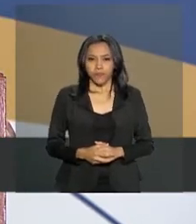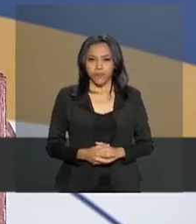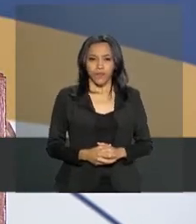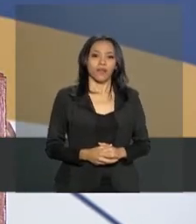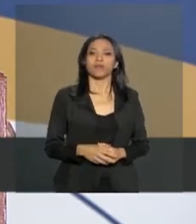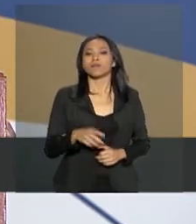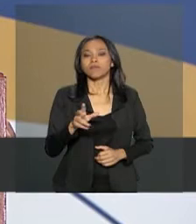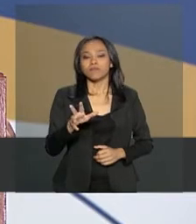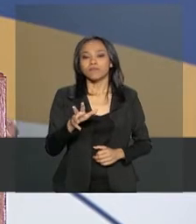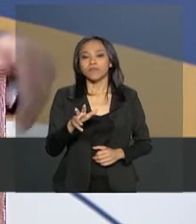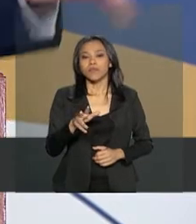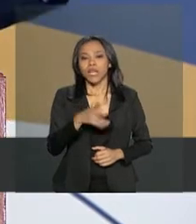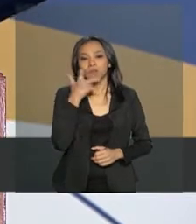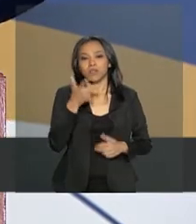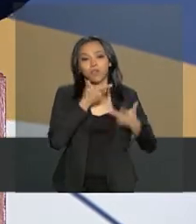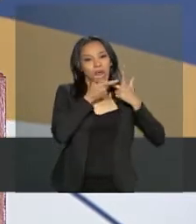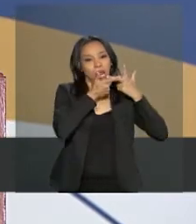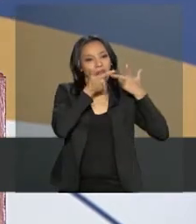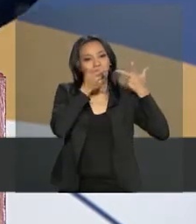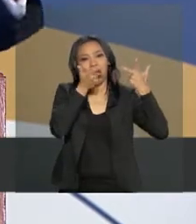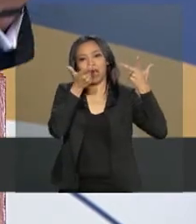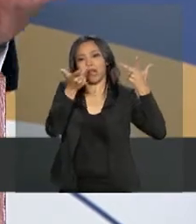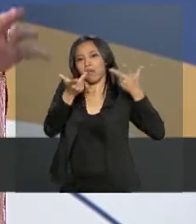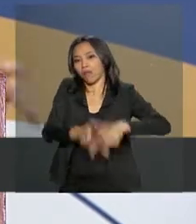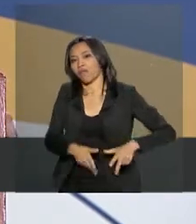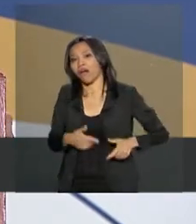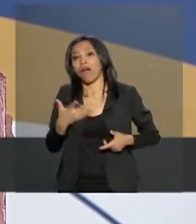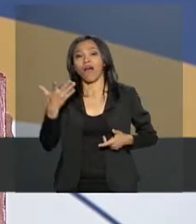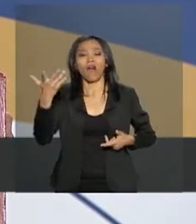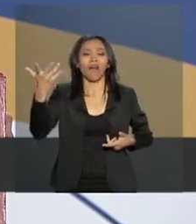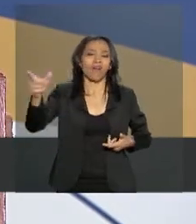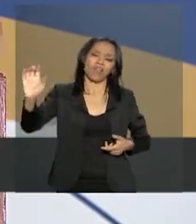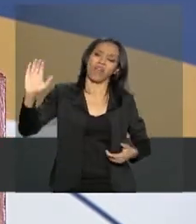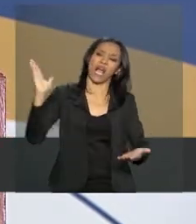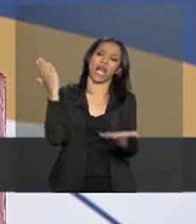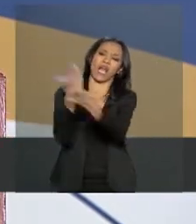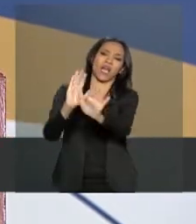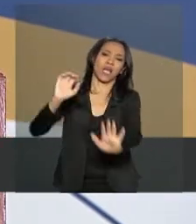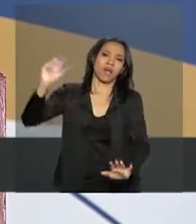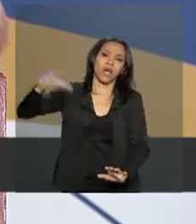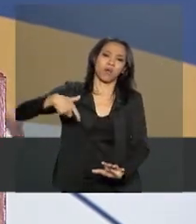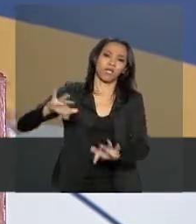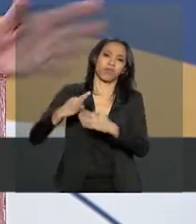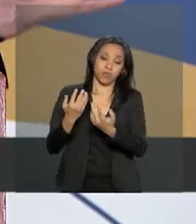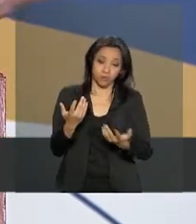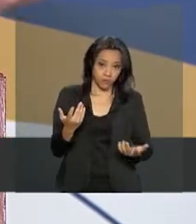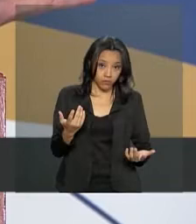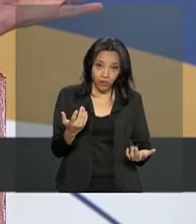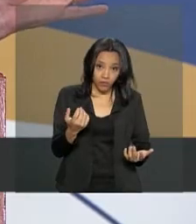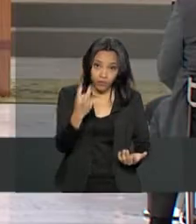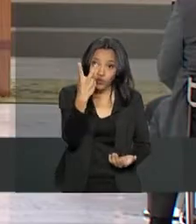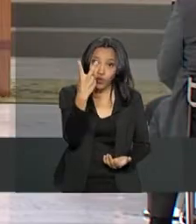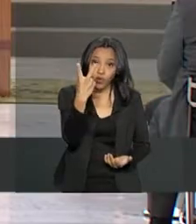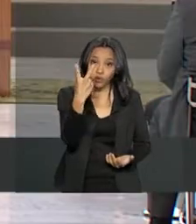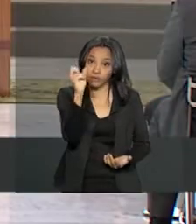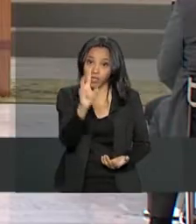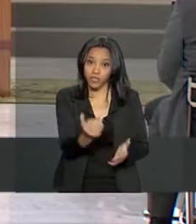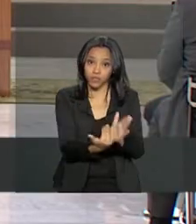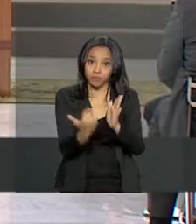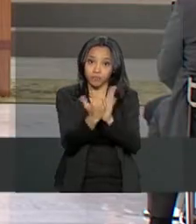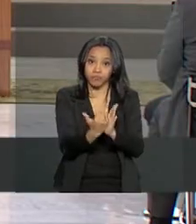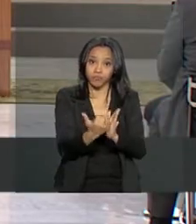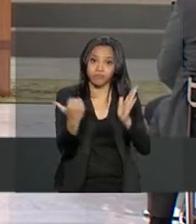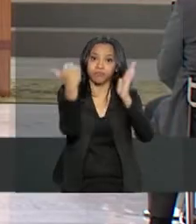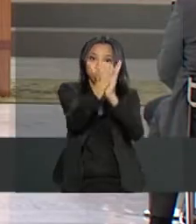maus agouros é desra o tempo vai acabar com o bolsa família nós temos dois aumentos acima da inflação o elétrico e